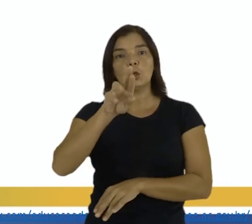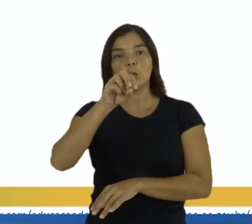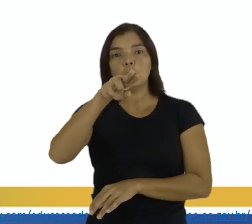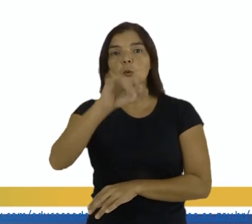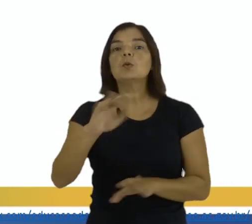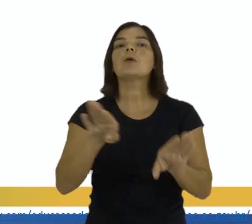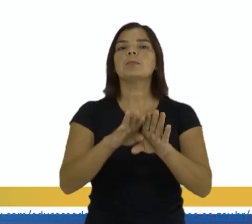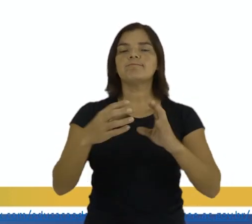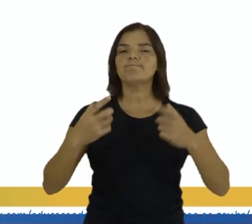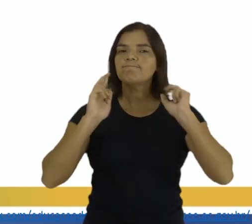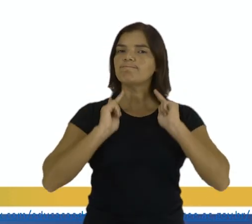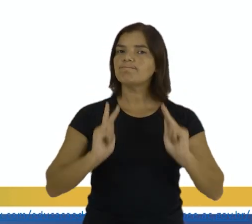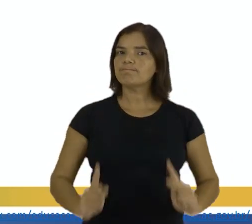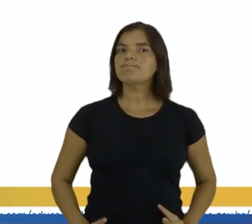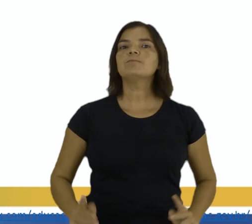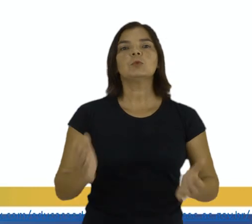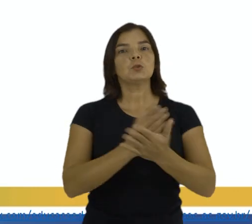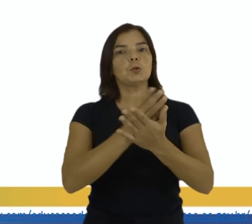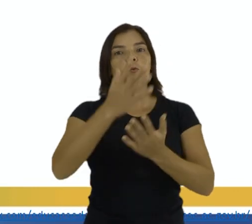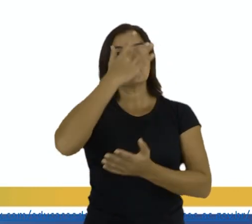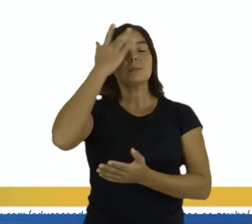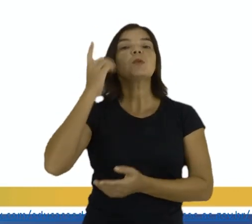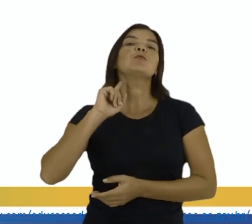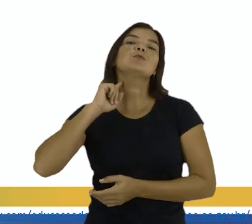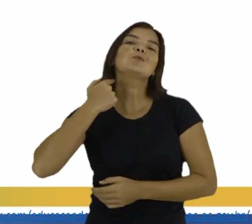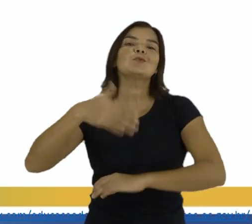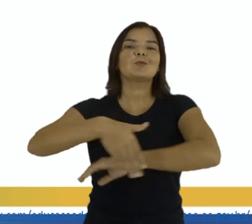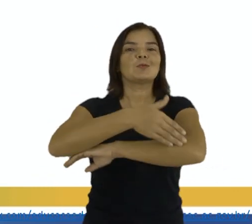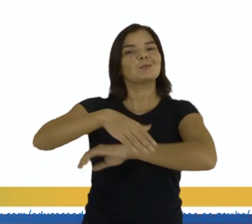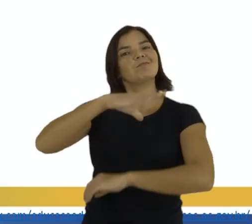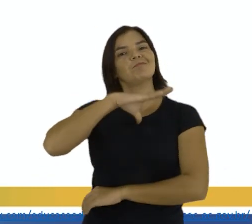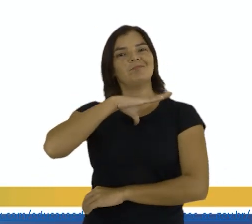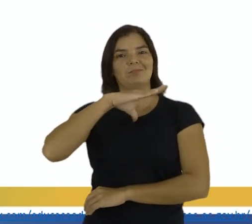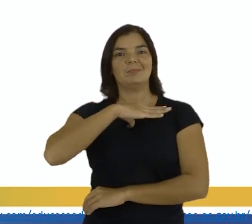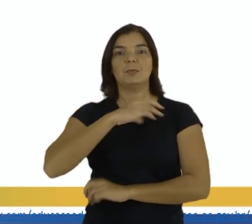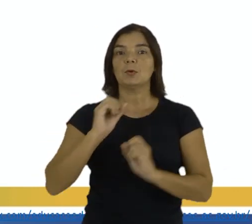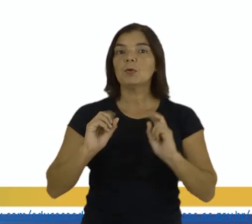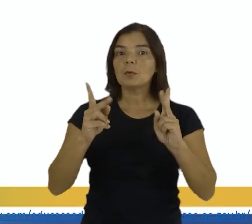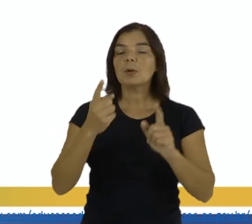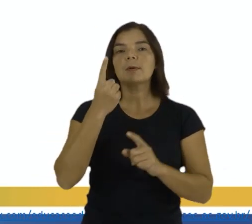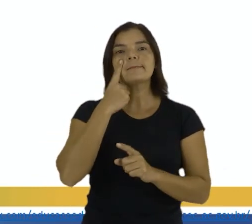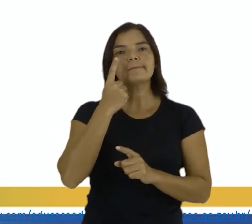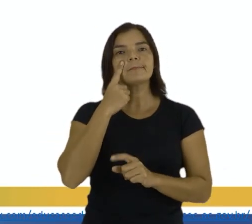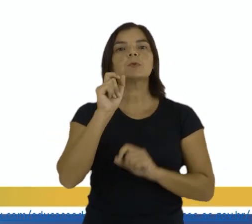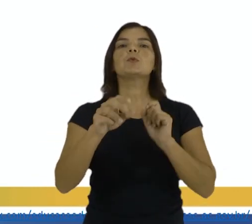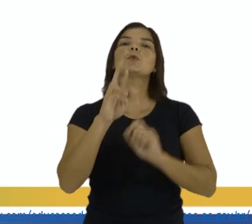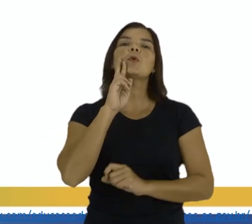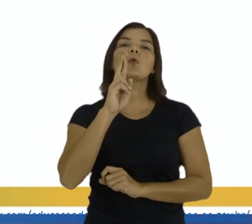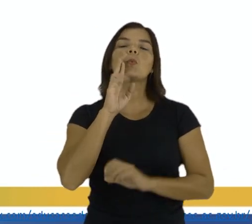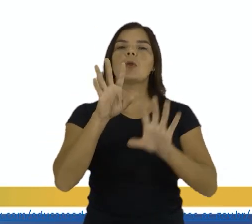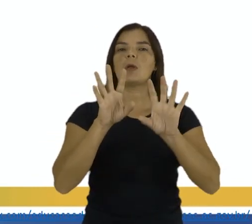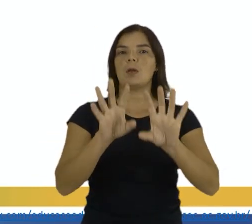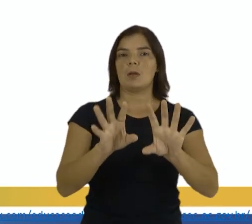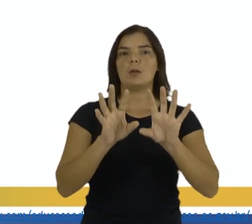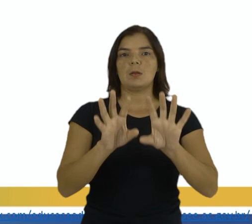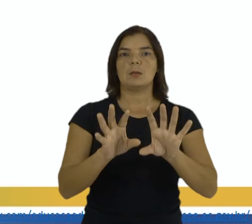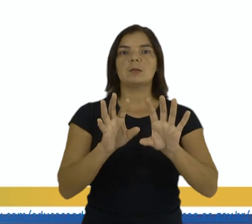o comportamento de algumas pessoas que fazem sujeira na cidade. Ok? Então, você iria responder dessa